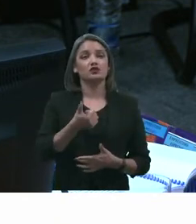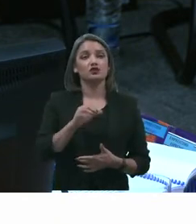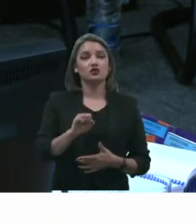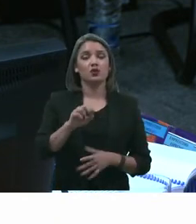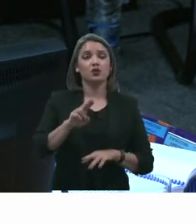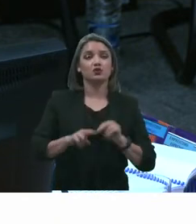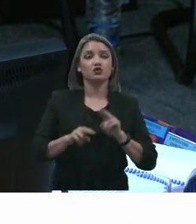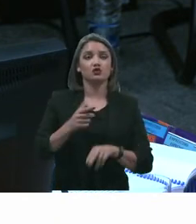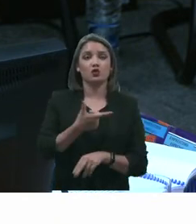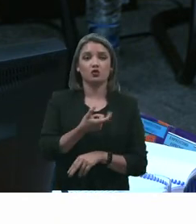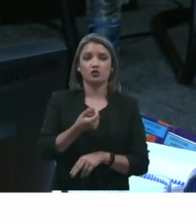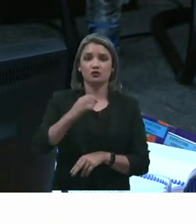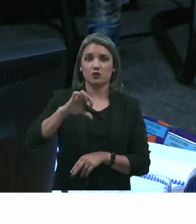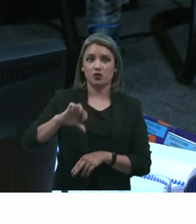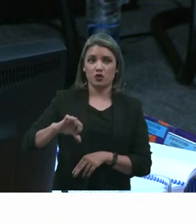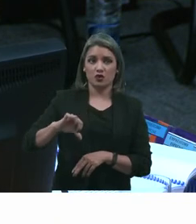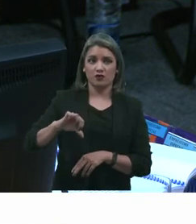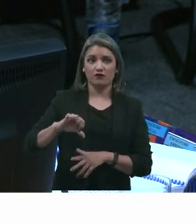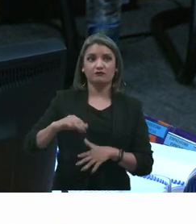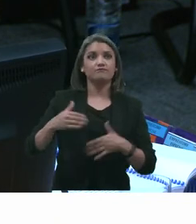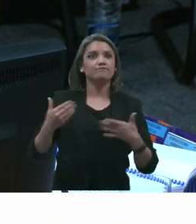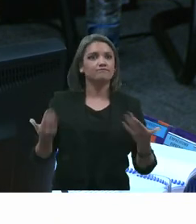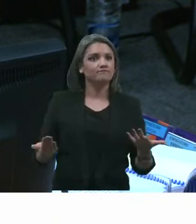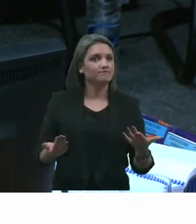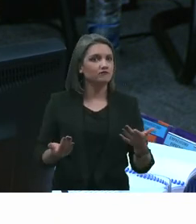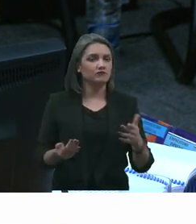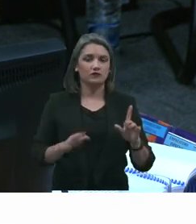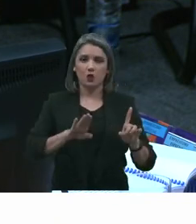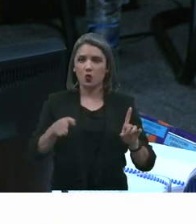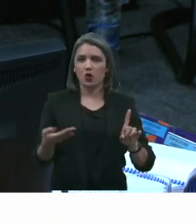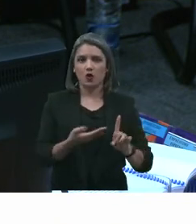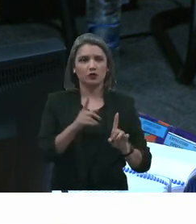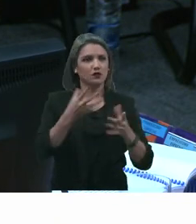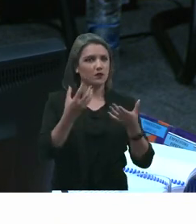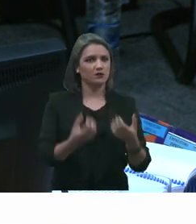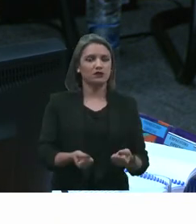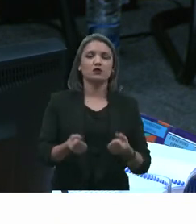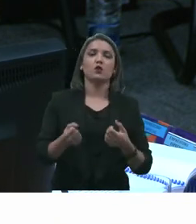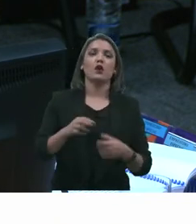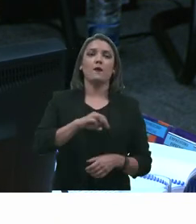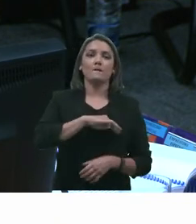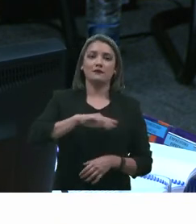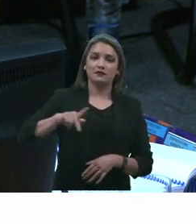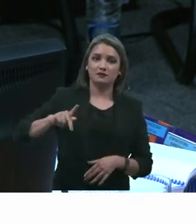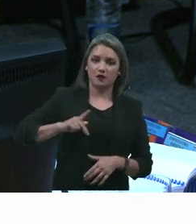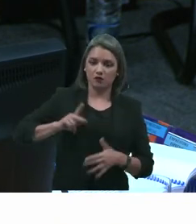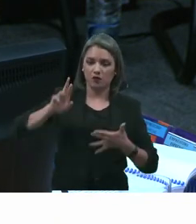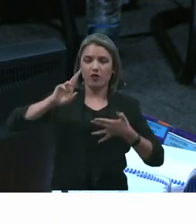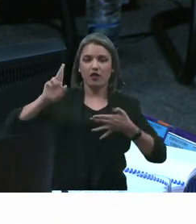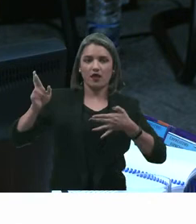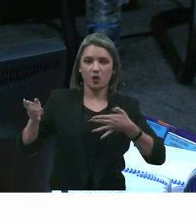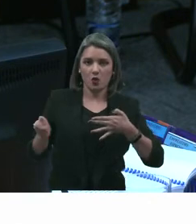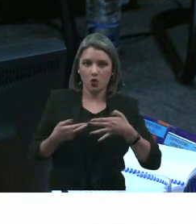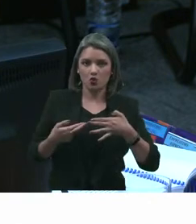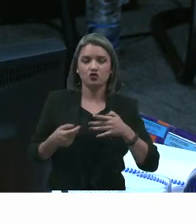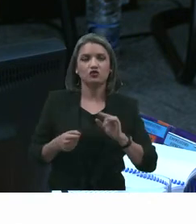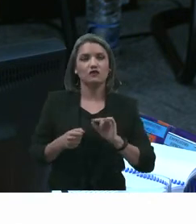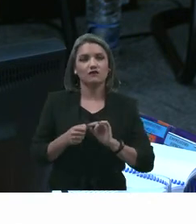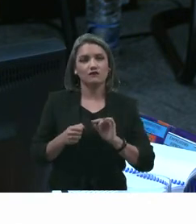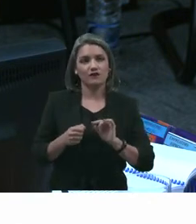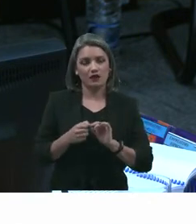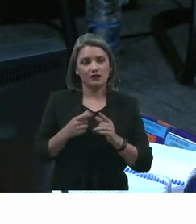2009. Inconformado, houve recurso do Ministério Público em 29 de 6 de 2009. Foram os